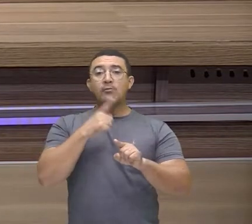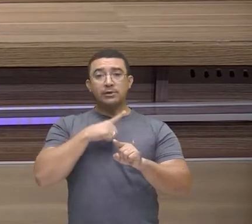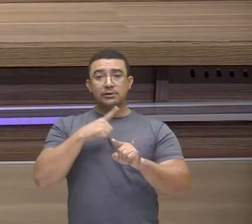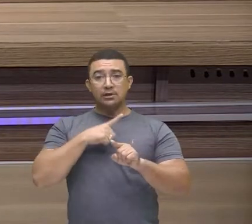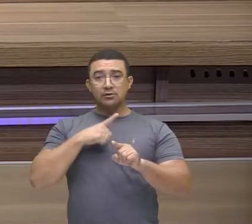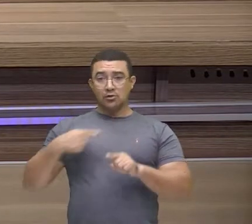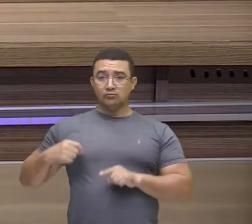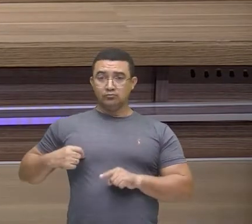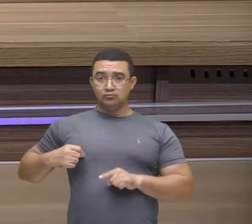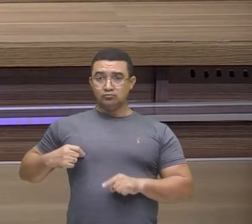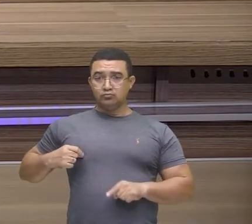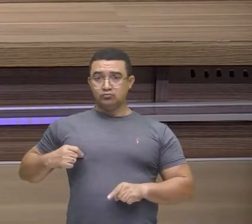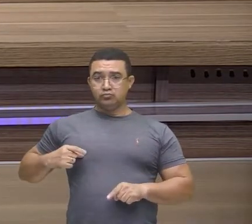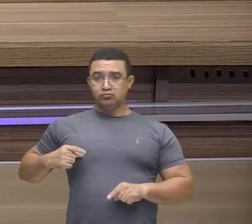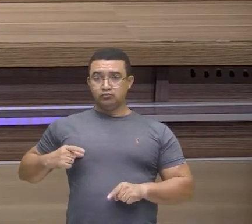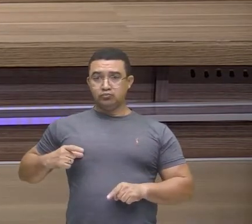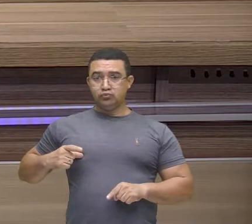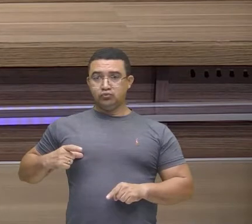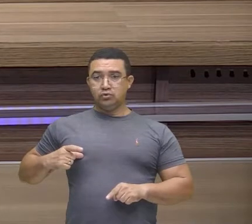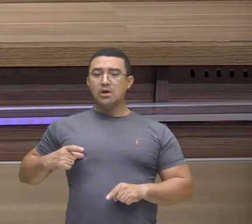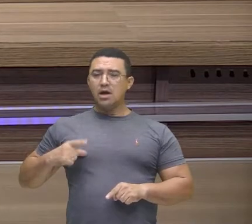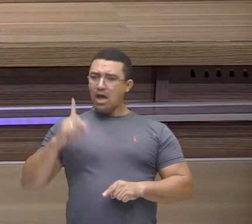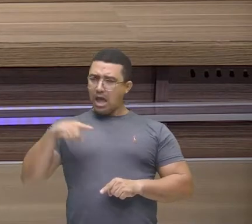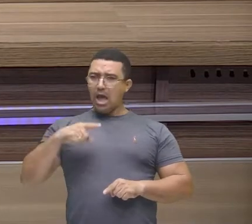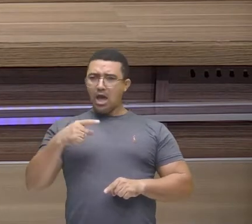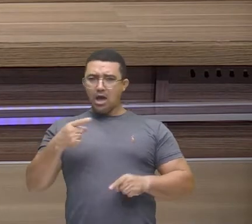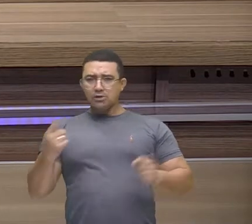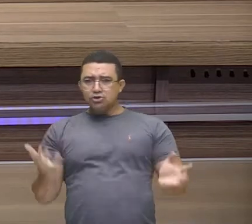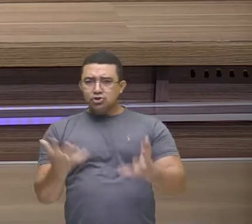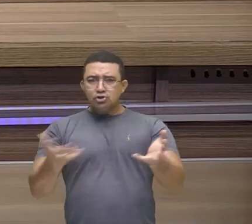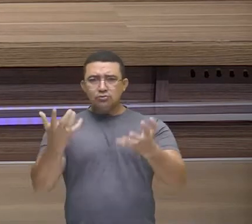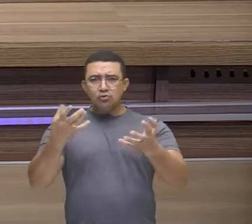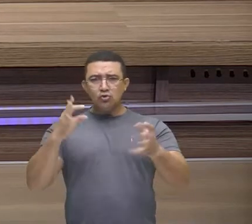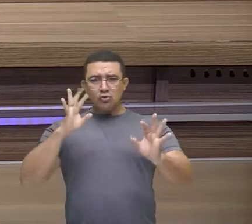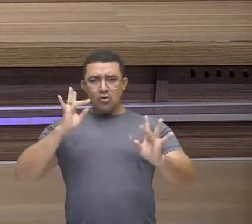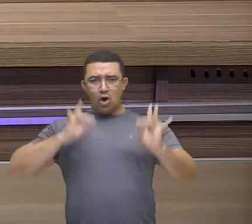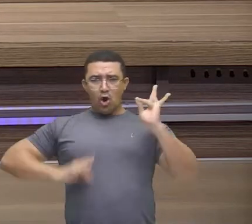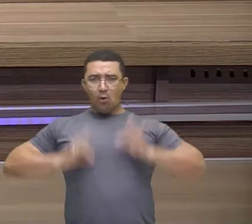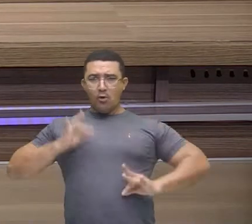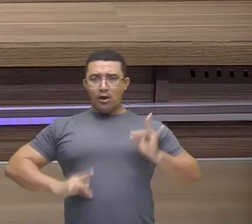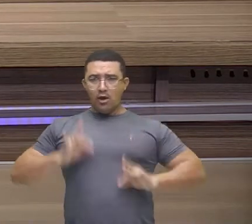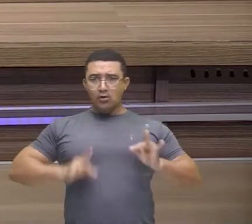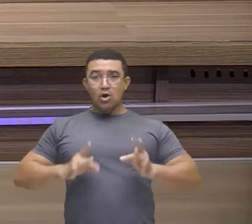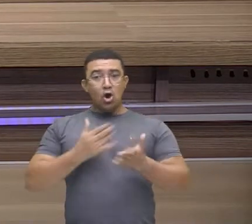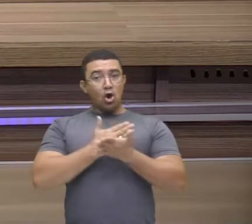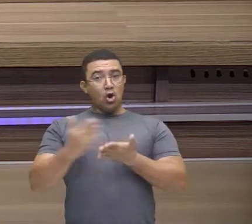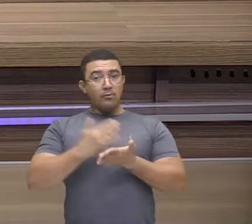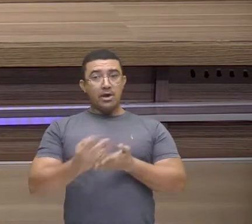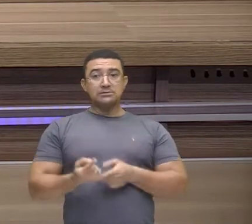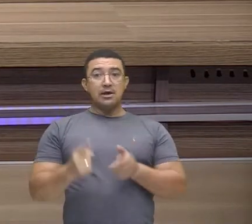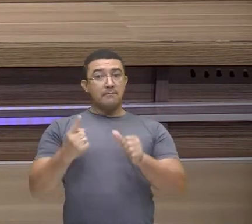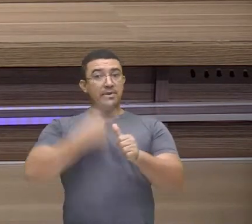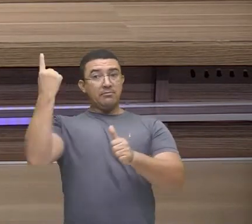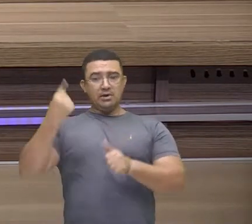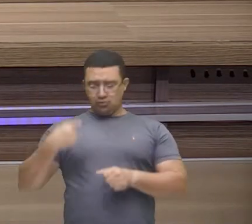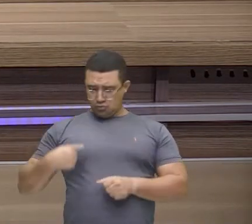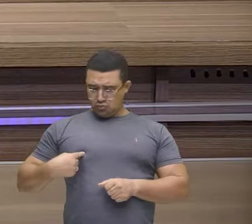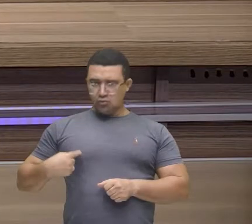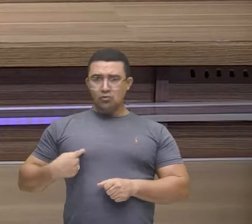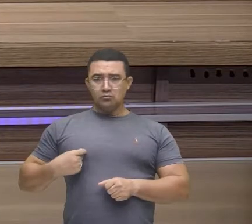cresce por um estímulo hormonal, só de um lado, depois vai crescer o outro lado. E nesse começa o primeiro conflito nele, no